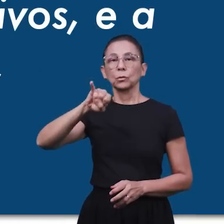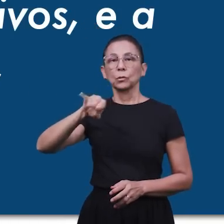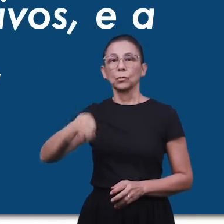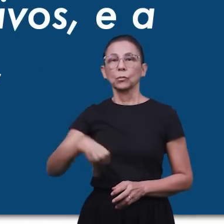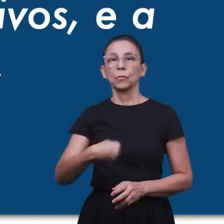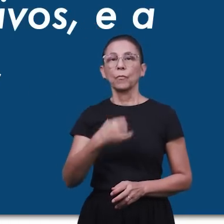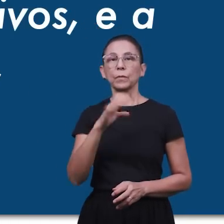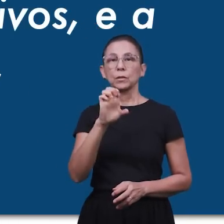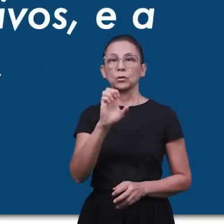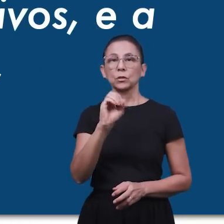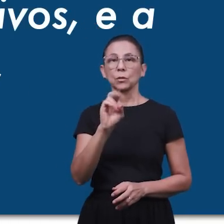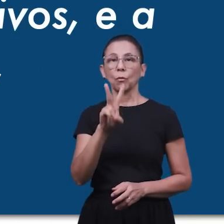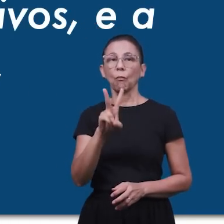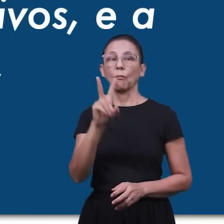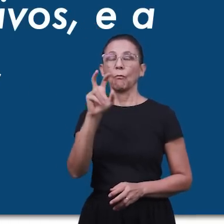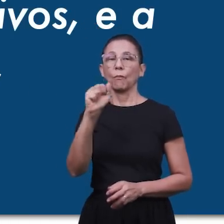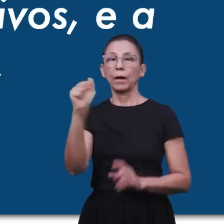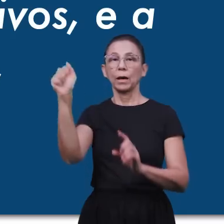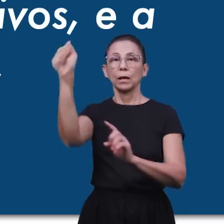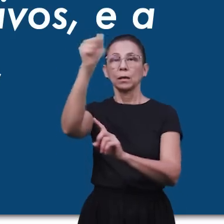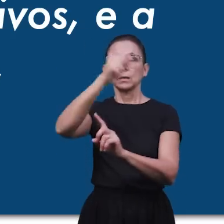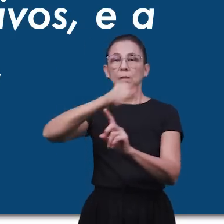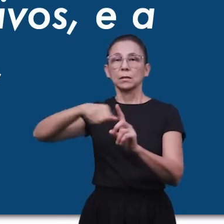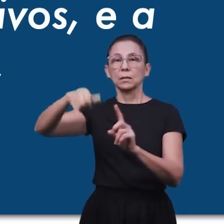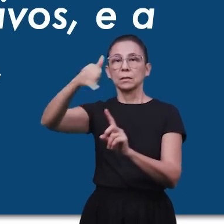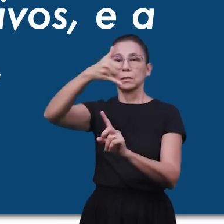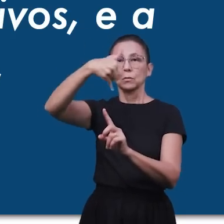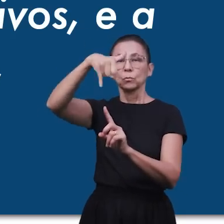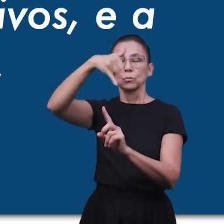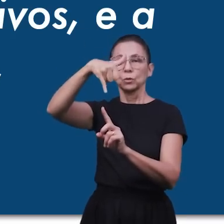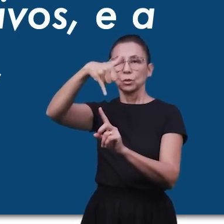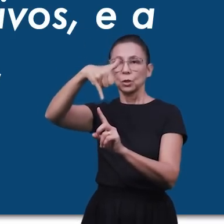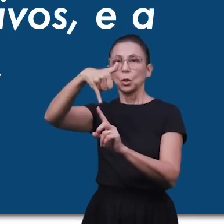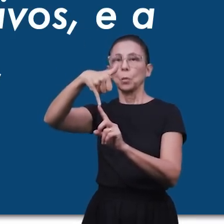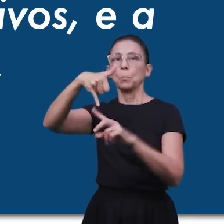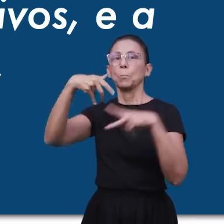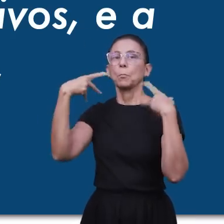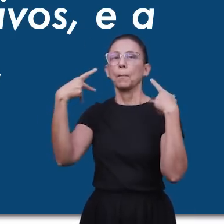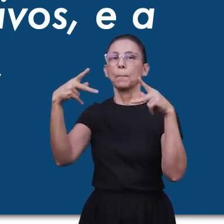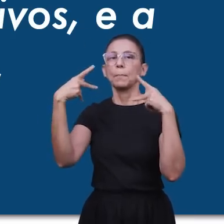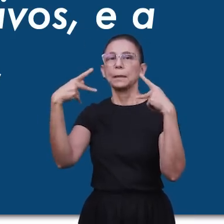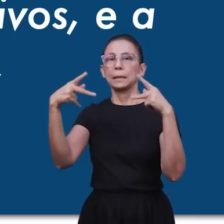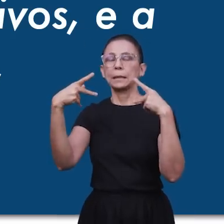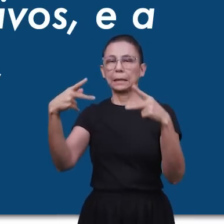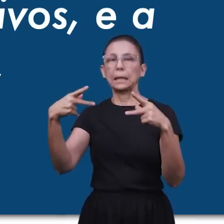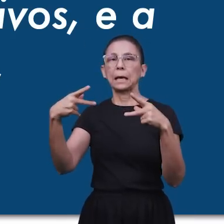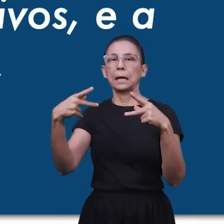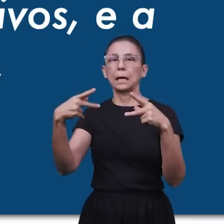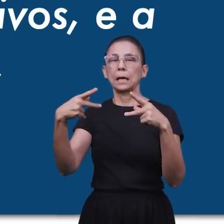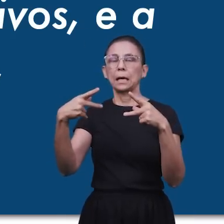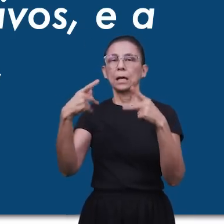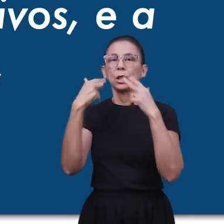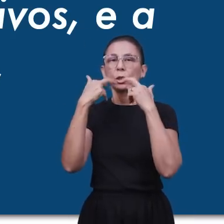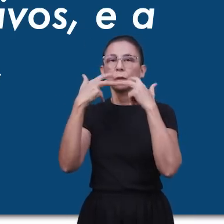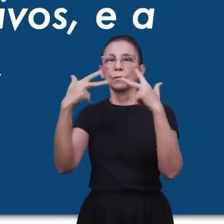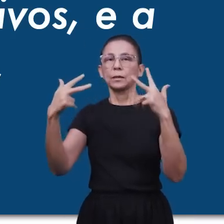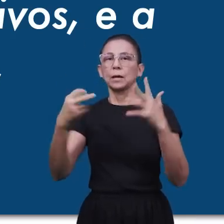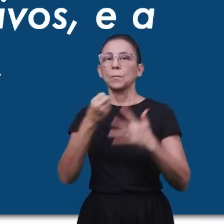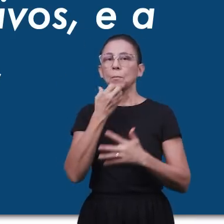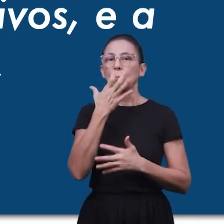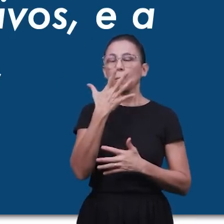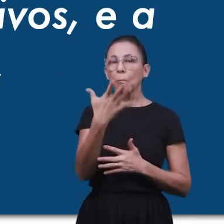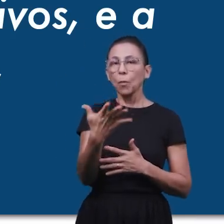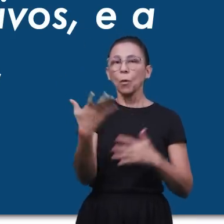mim, porque o Senhor me ungiu para pregar boas novas aos mansos, enviou-me